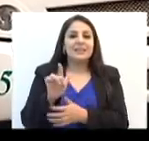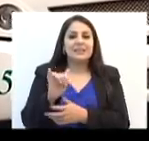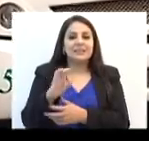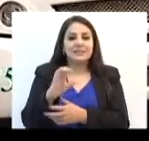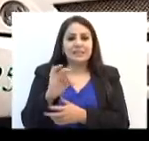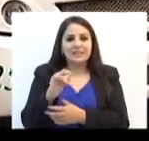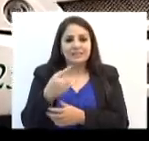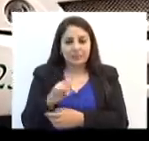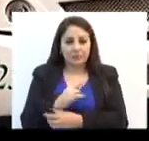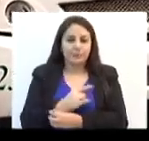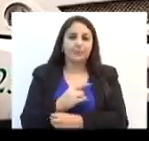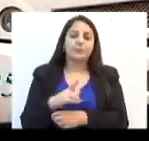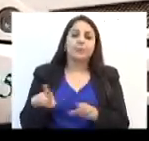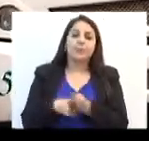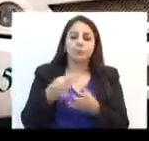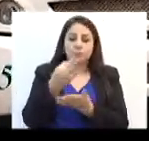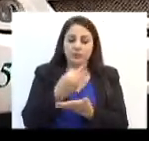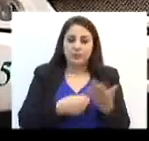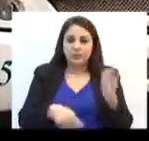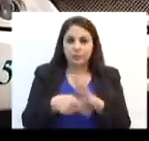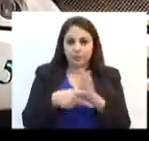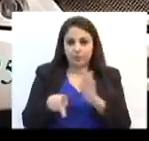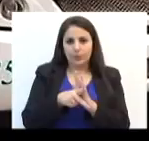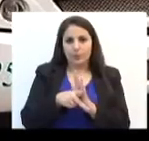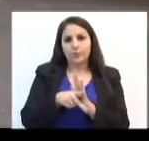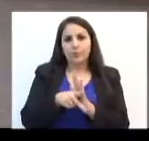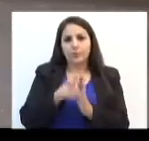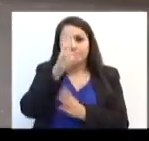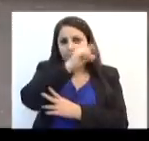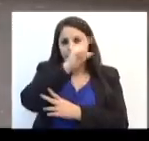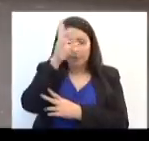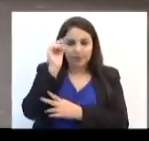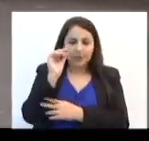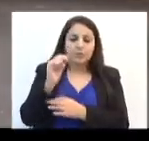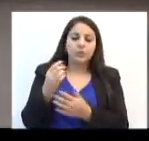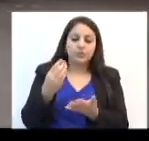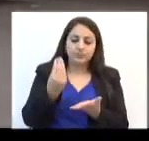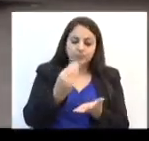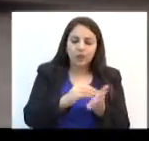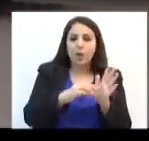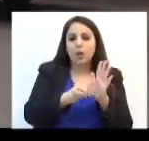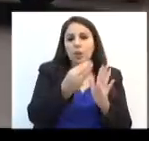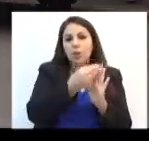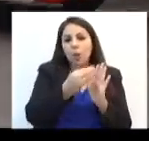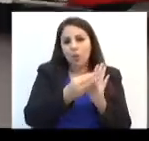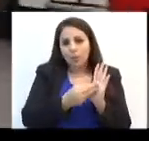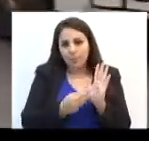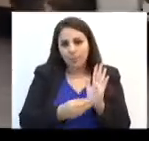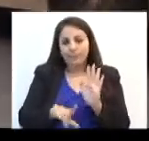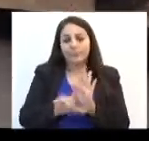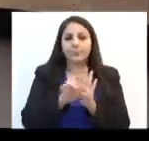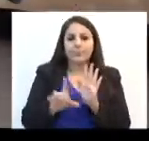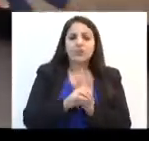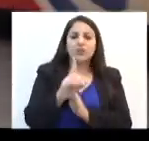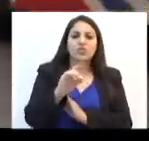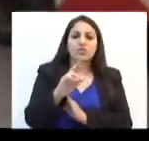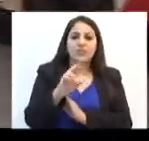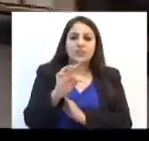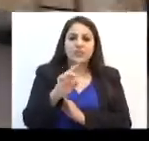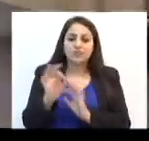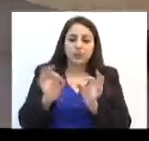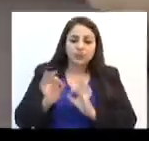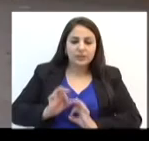O texto do Poder Executivo define normas, leis e diretrizes para organizar o sistema de